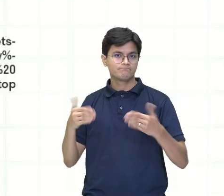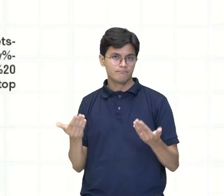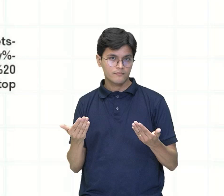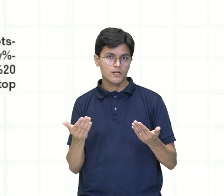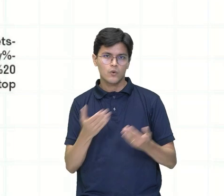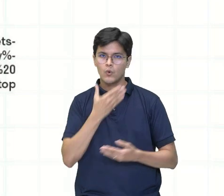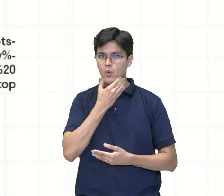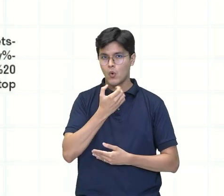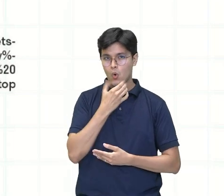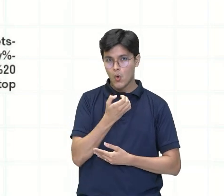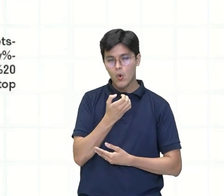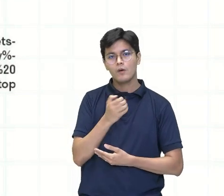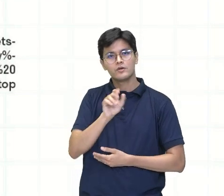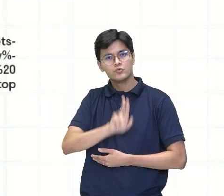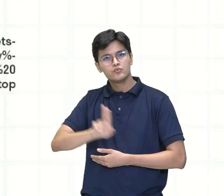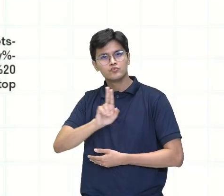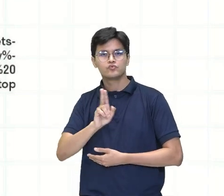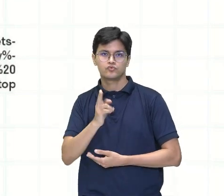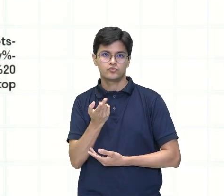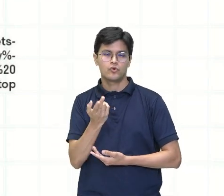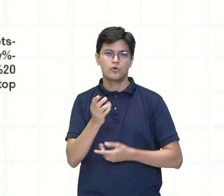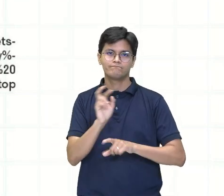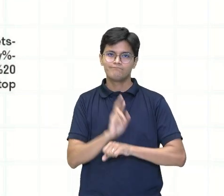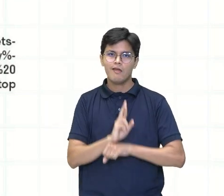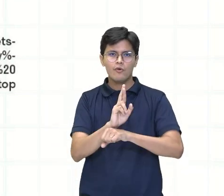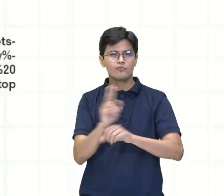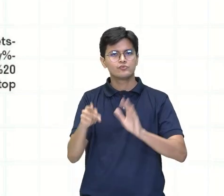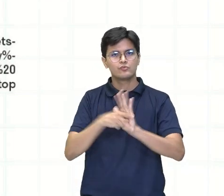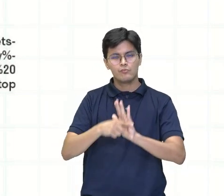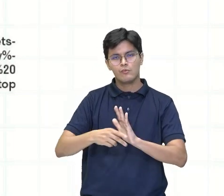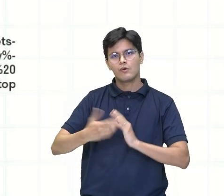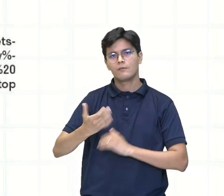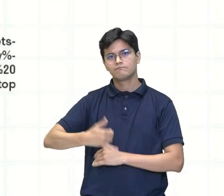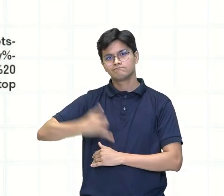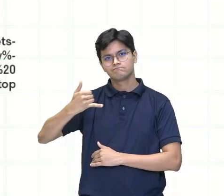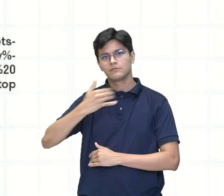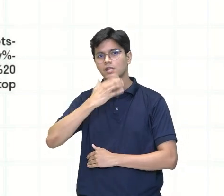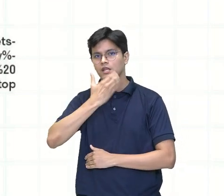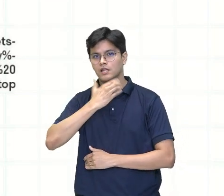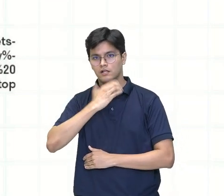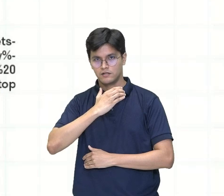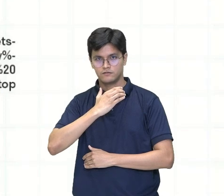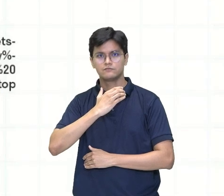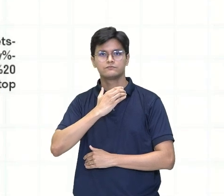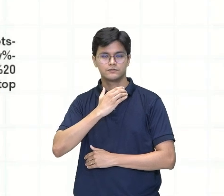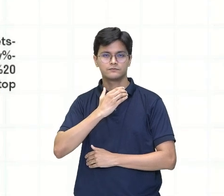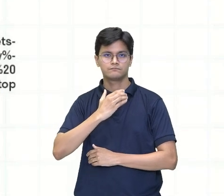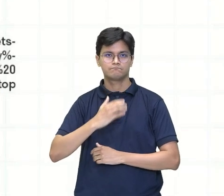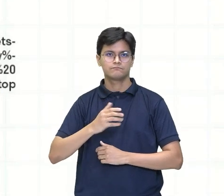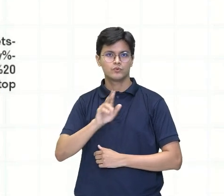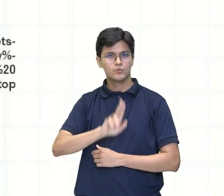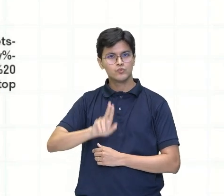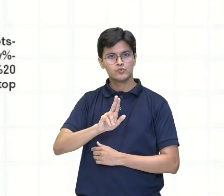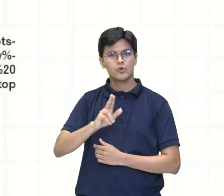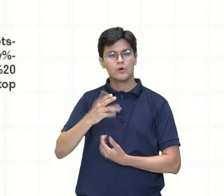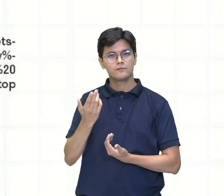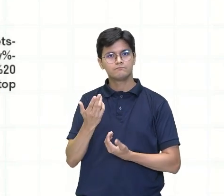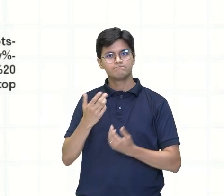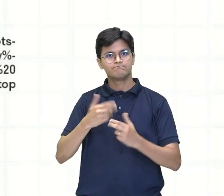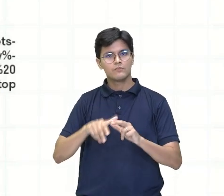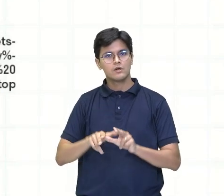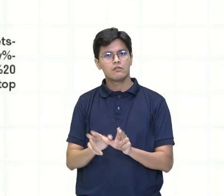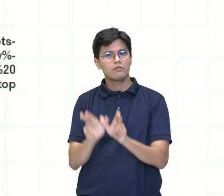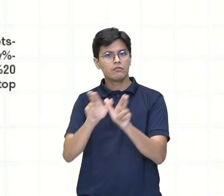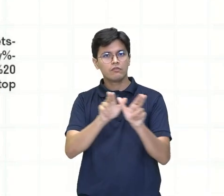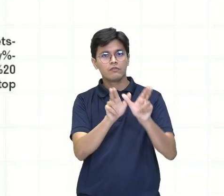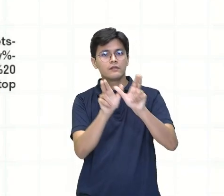recurso, that instantly reports a crash to 911 via satellite. Então, o que esse